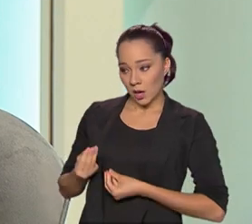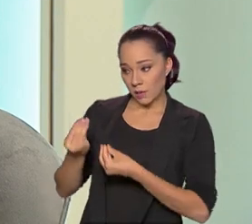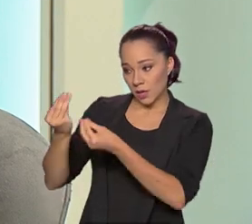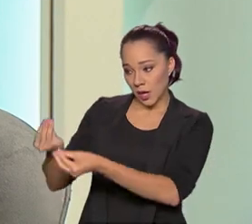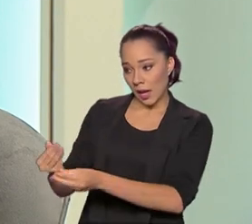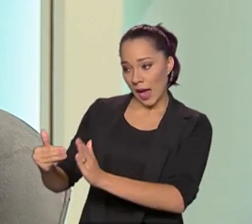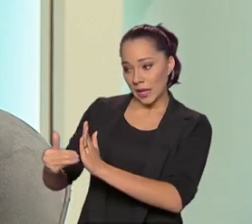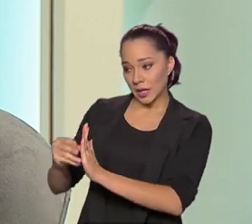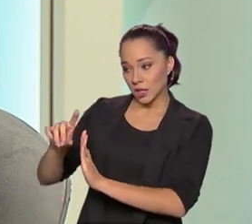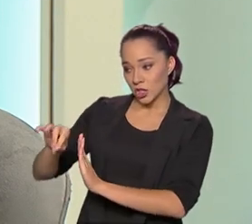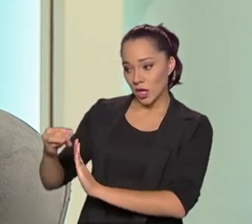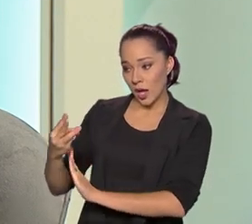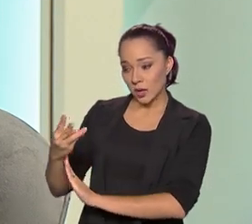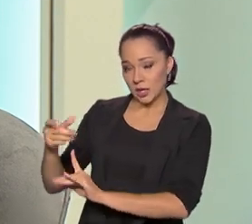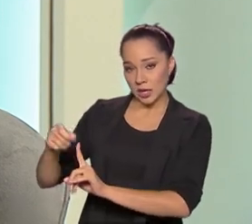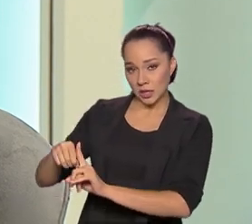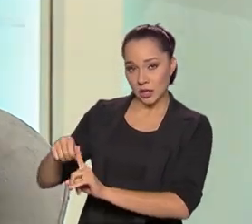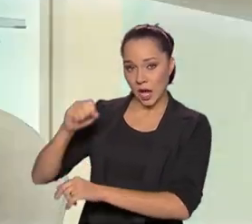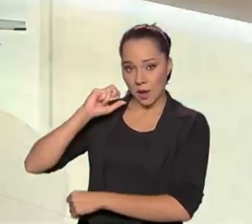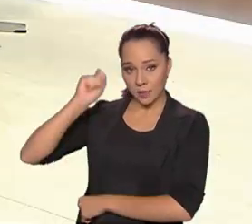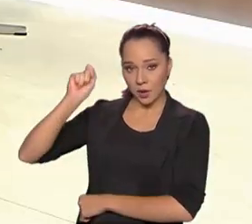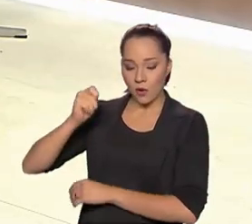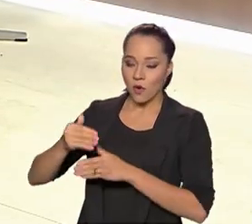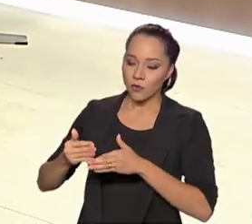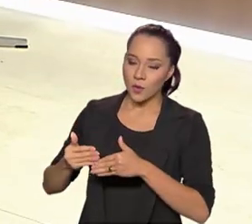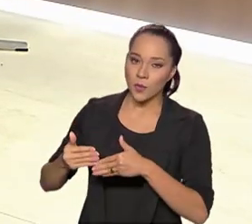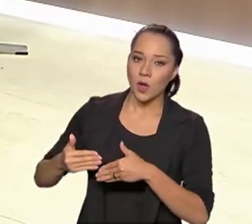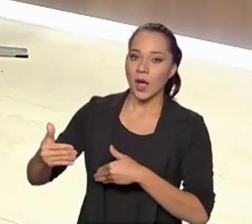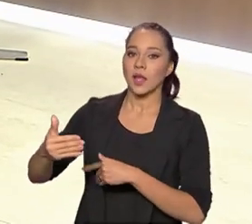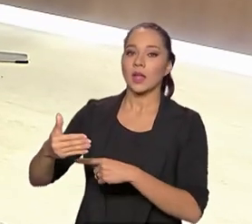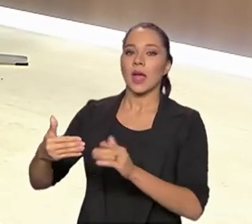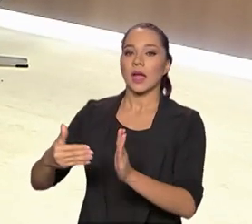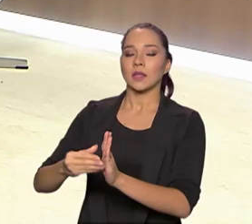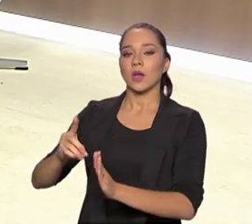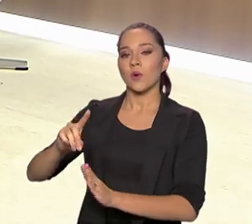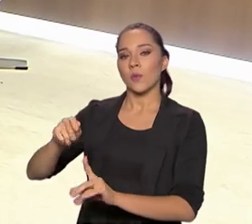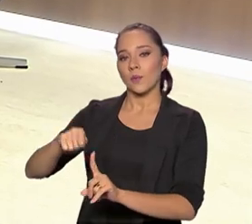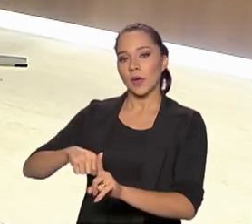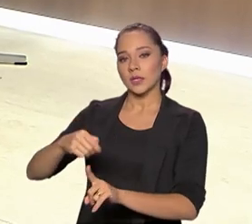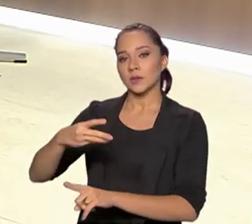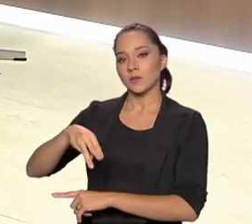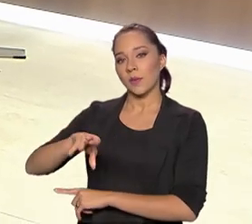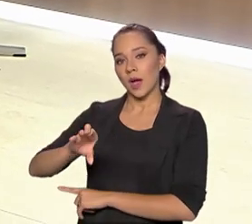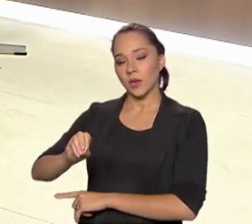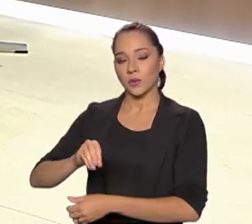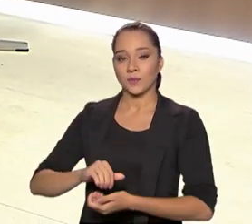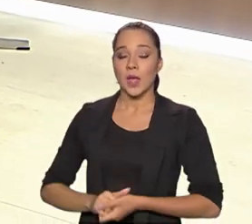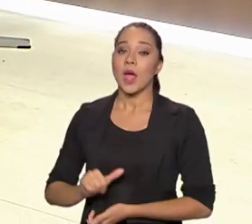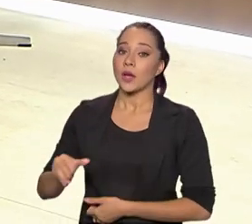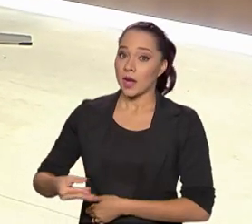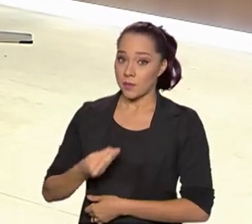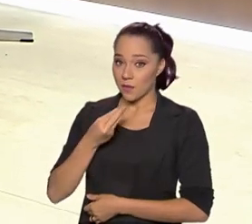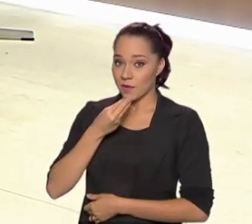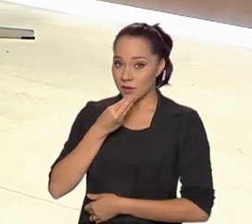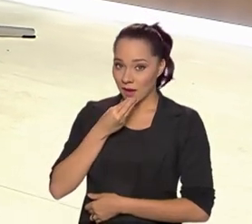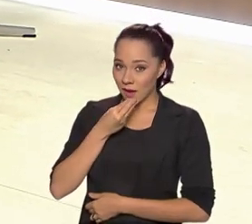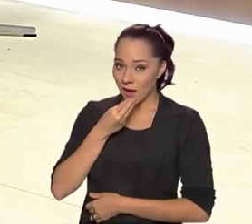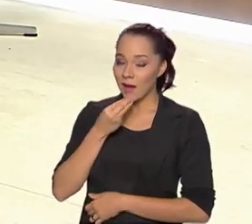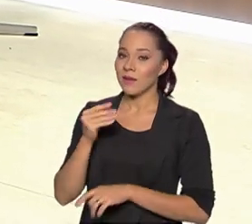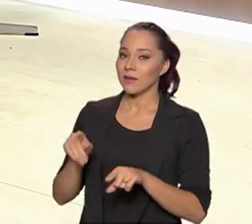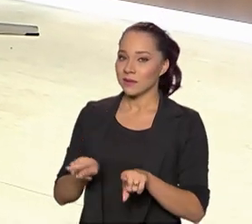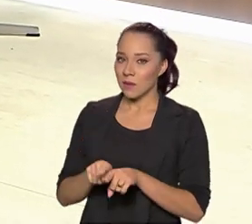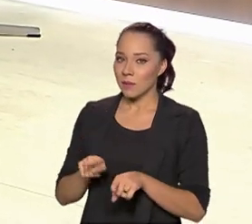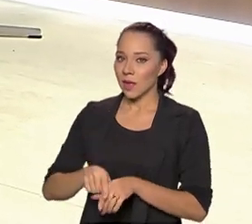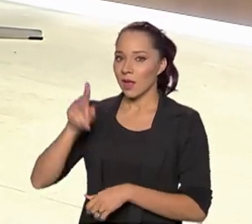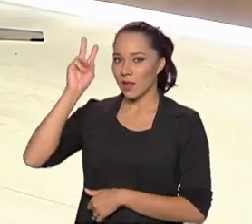o último dia de abril foi prorrogada até o último dia útil do mês de maio. Eu quero aproveitar